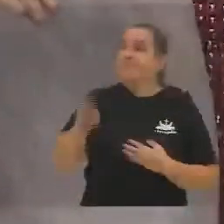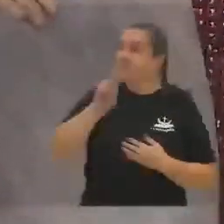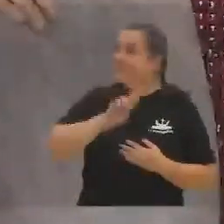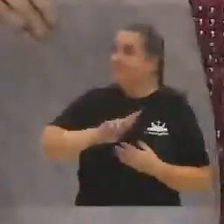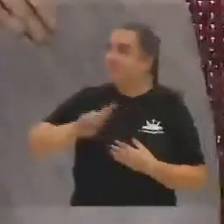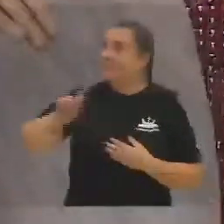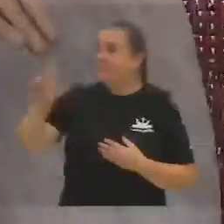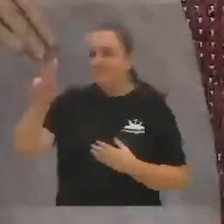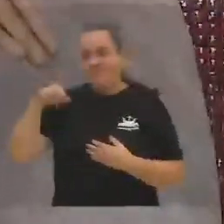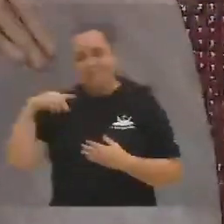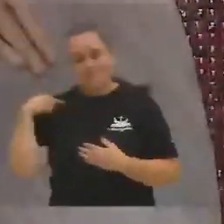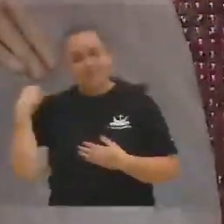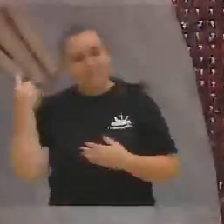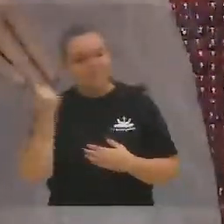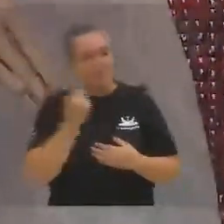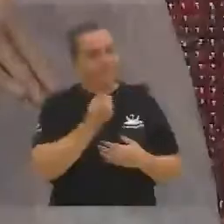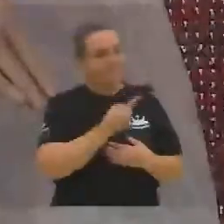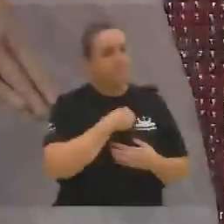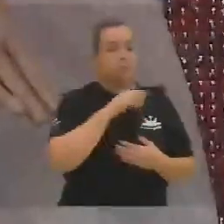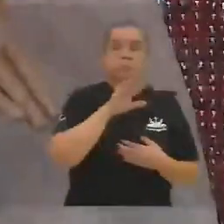Convertei-nos, ó